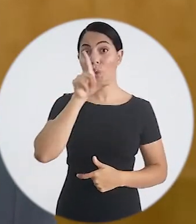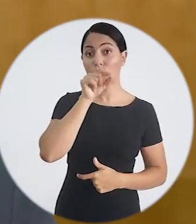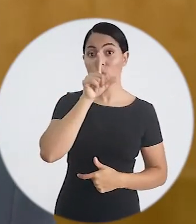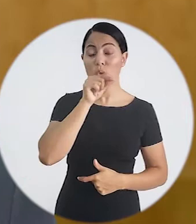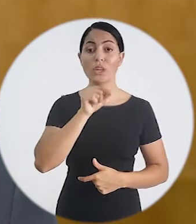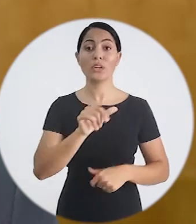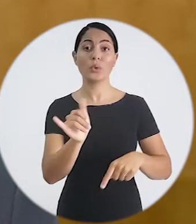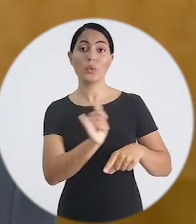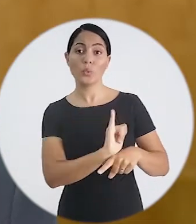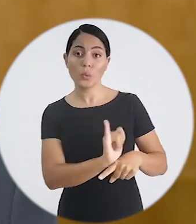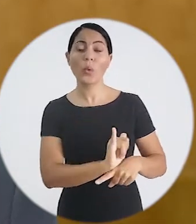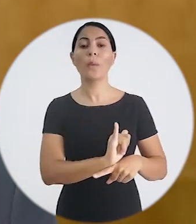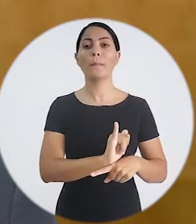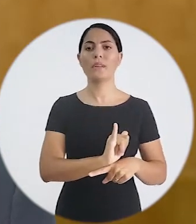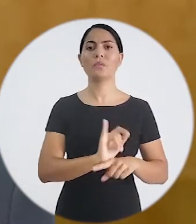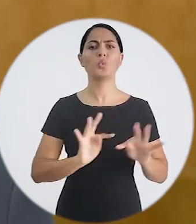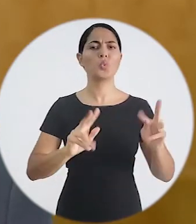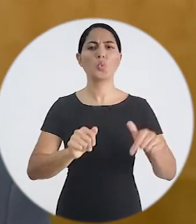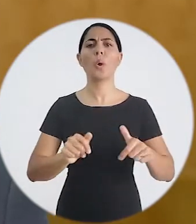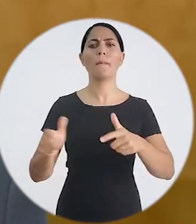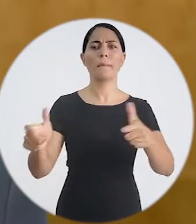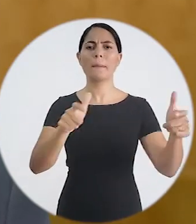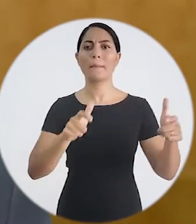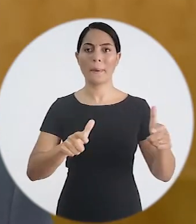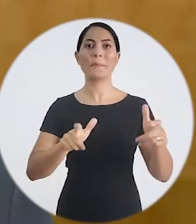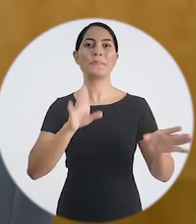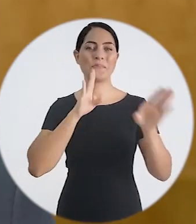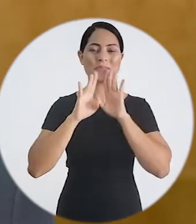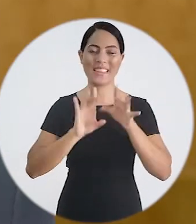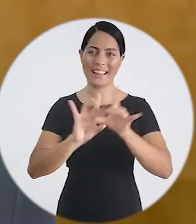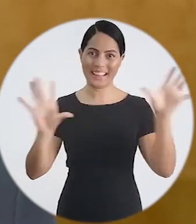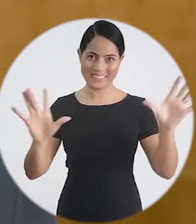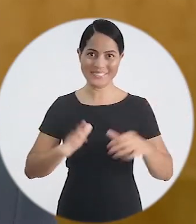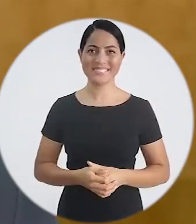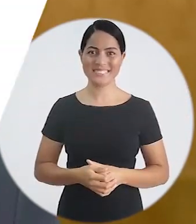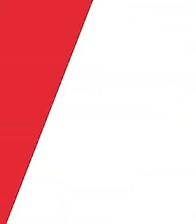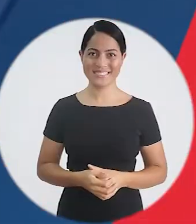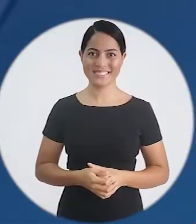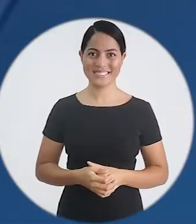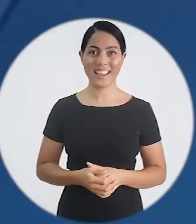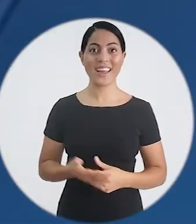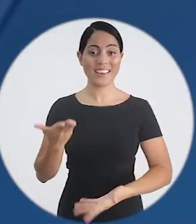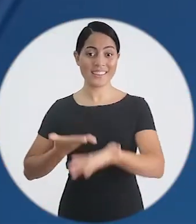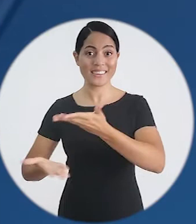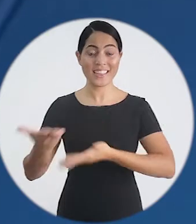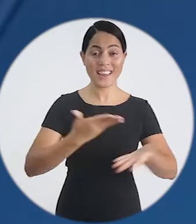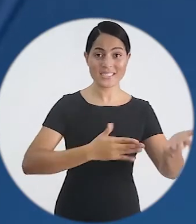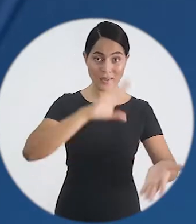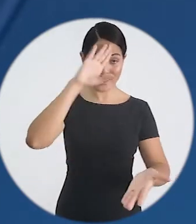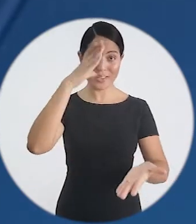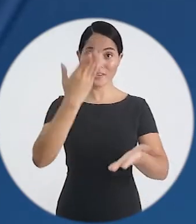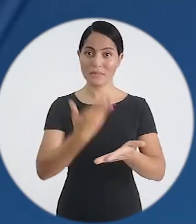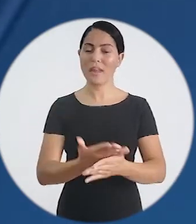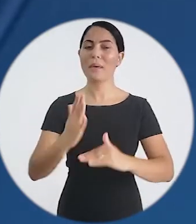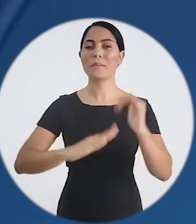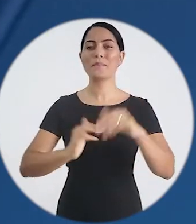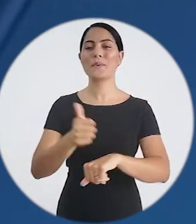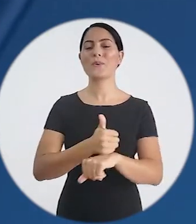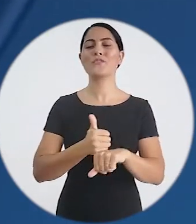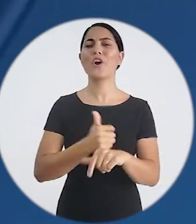a gente no Instagram, Twitter, YouTube, Spotify e Facebook. Interação,